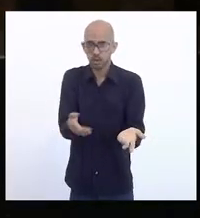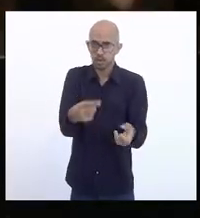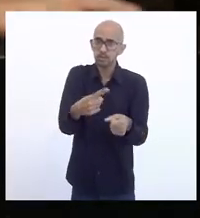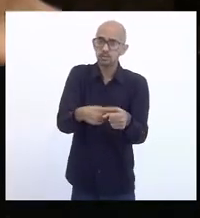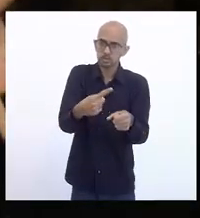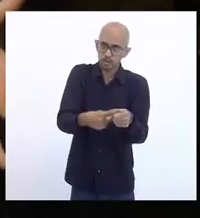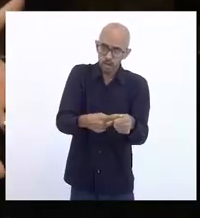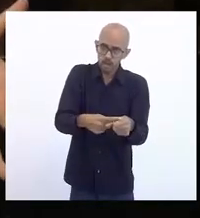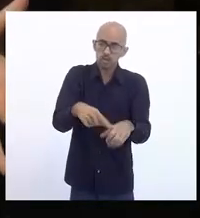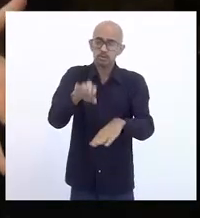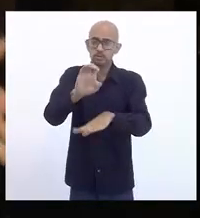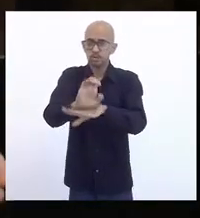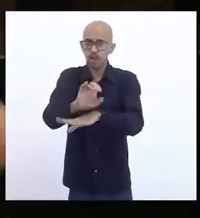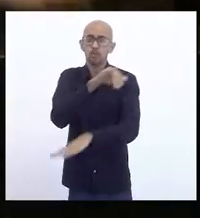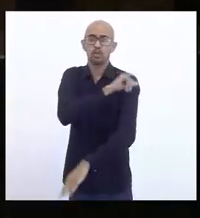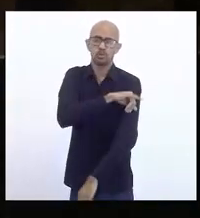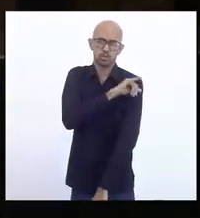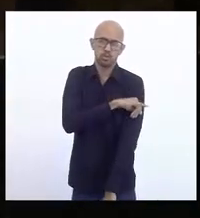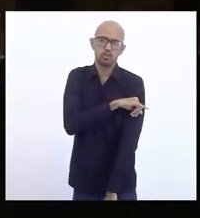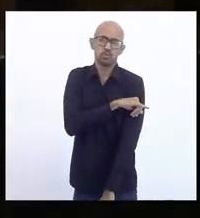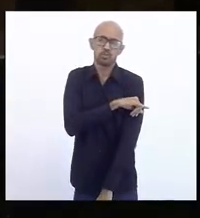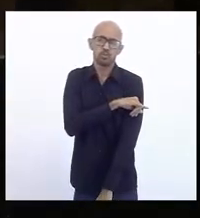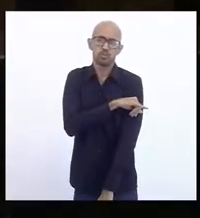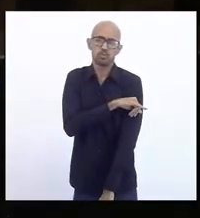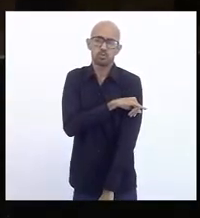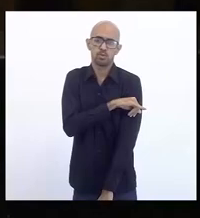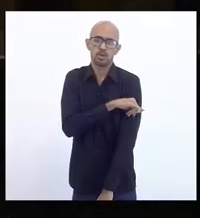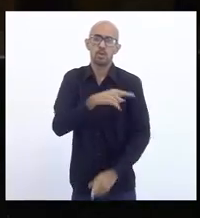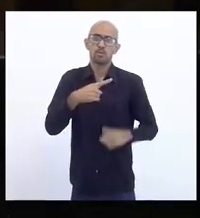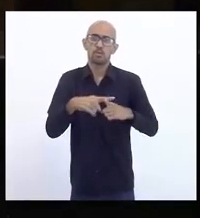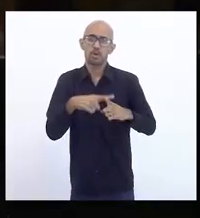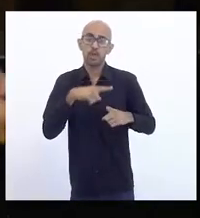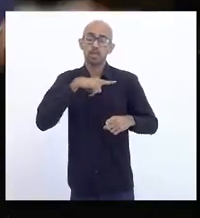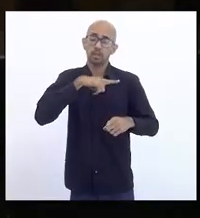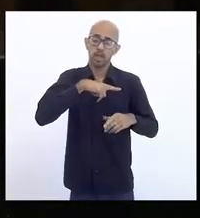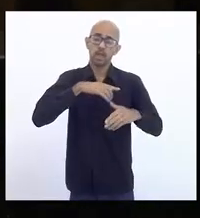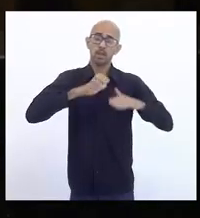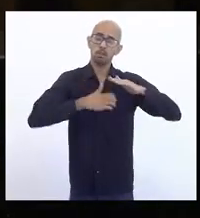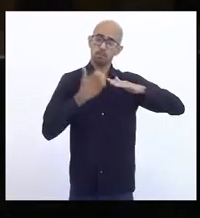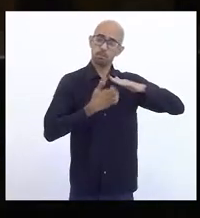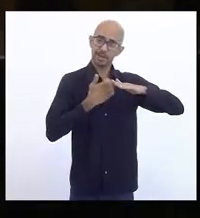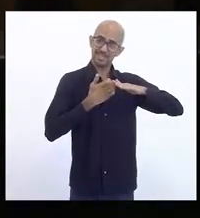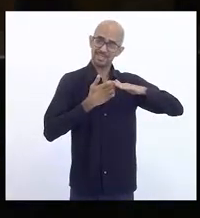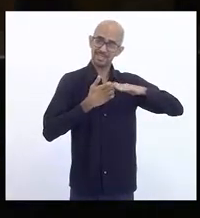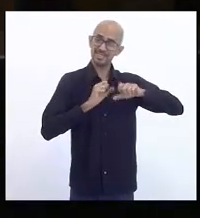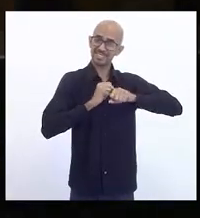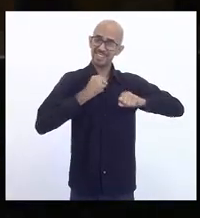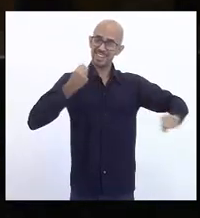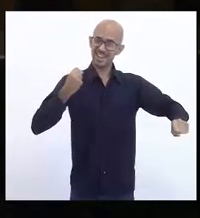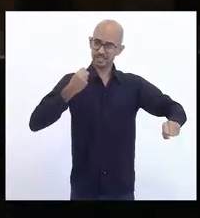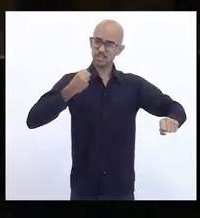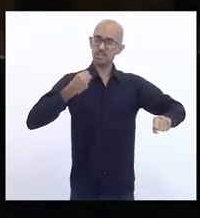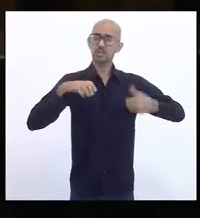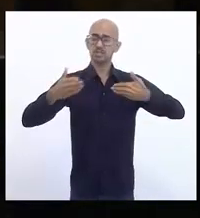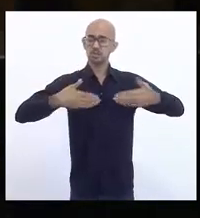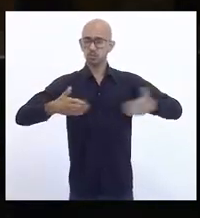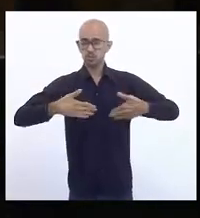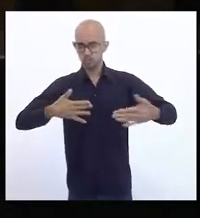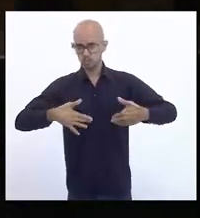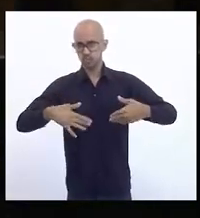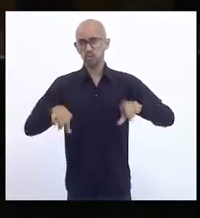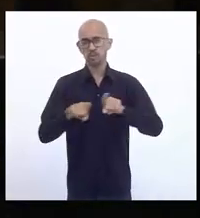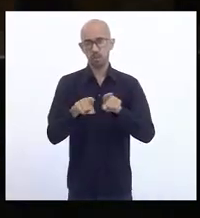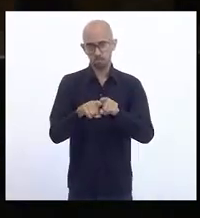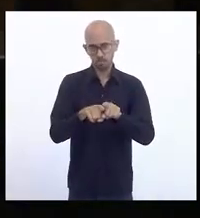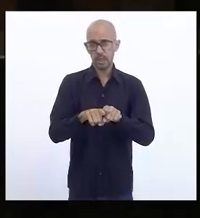cidade e estado do Rio de Janeiro. Porque lá tem instalado grandes empresas, lá tem instalado grandes indústrias.